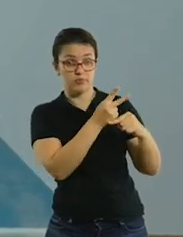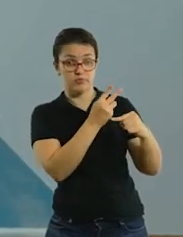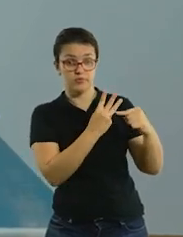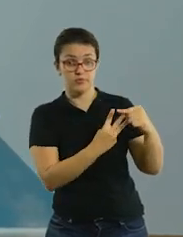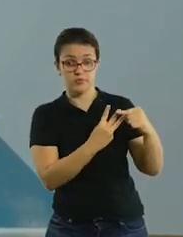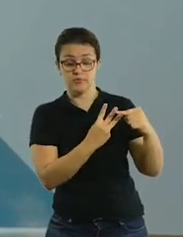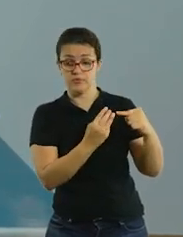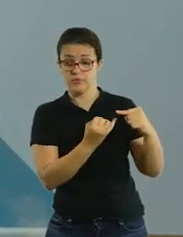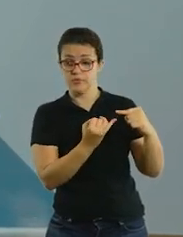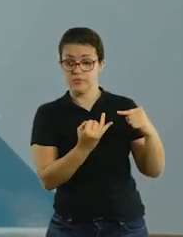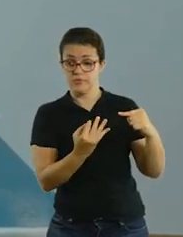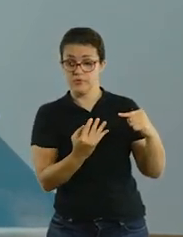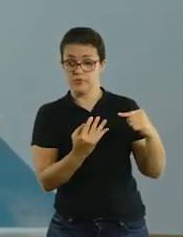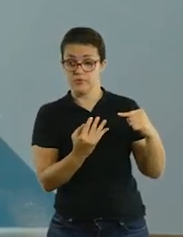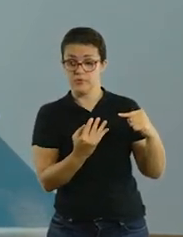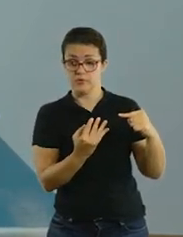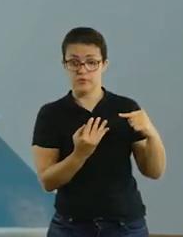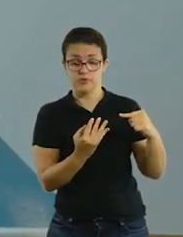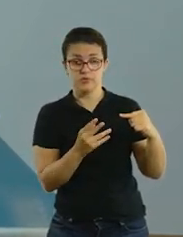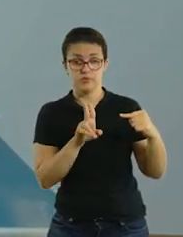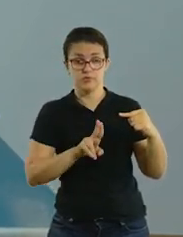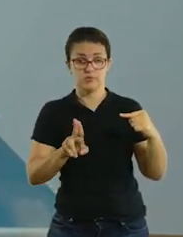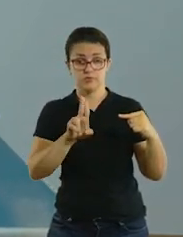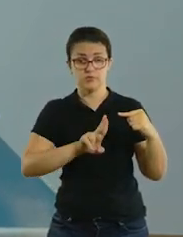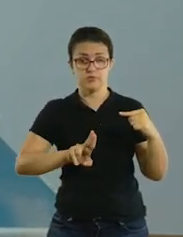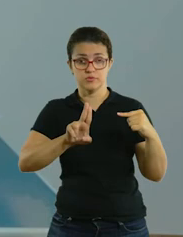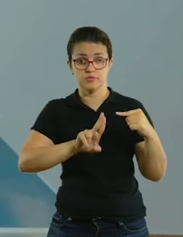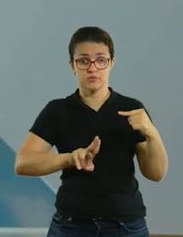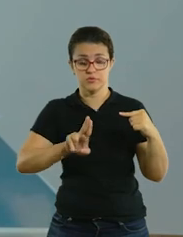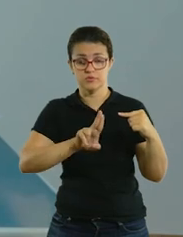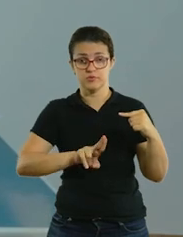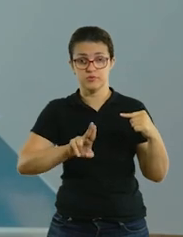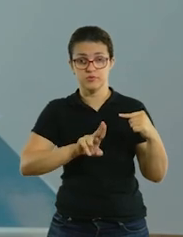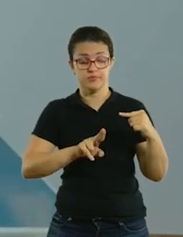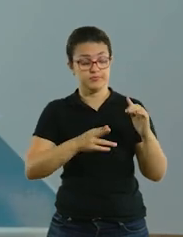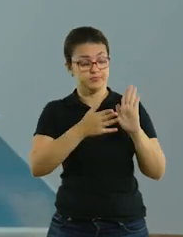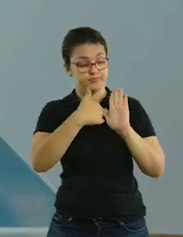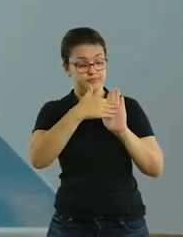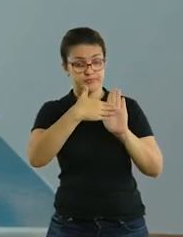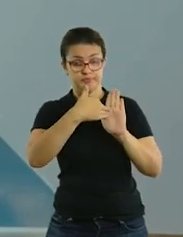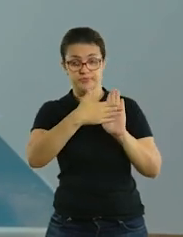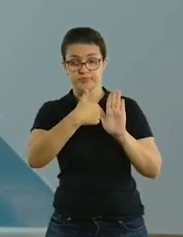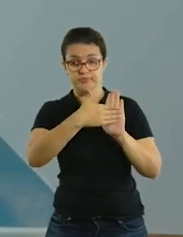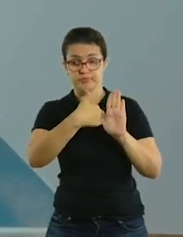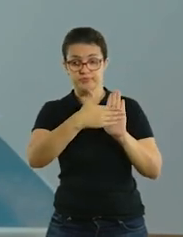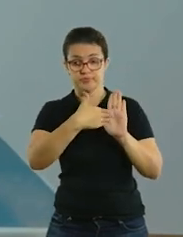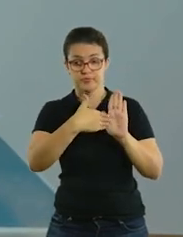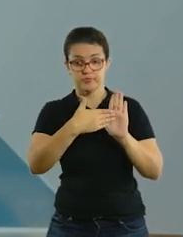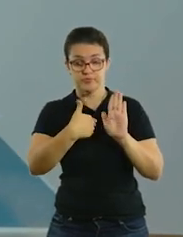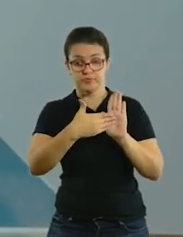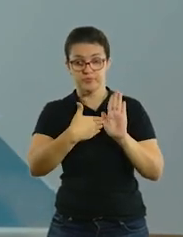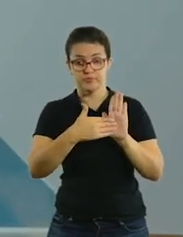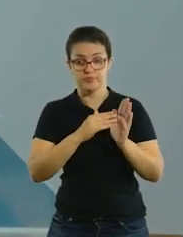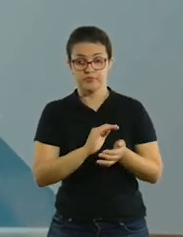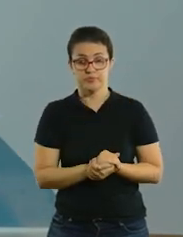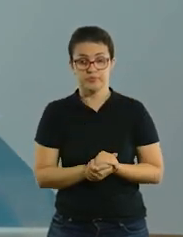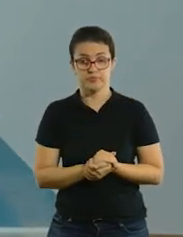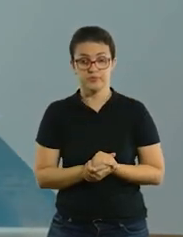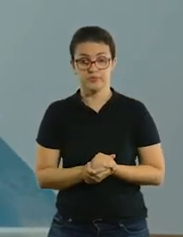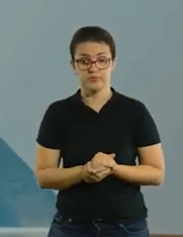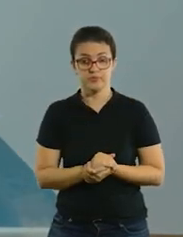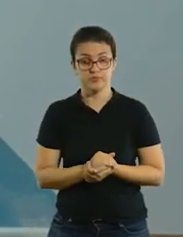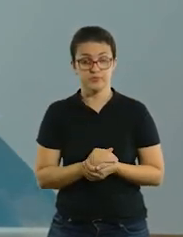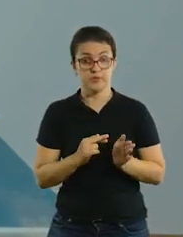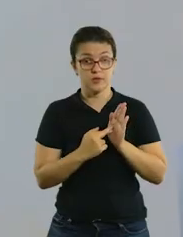indica quantas partes que nós vamos usar desse número. Então, nós vamos pintar essas partes. E assim